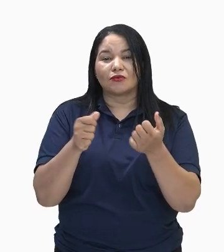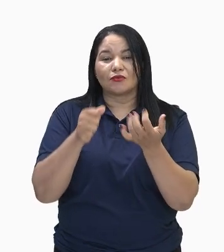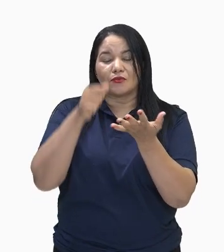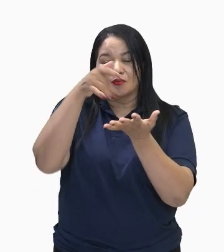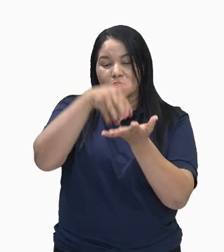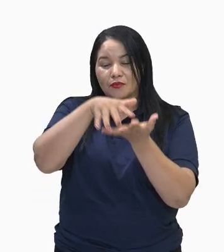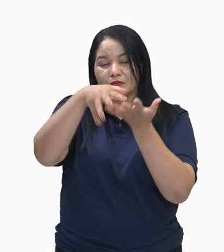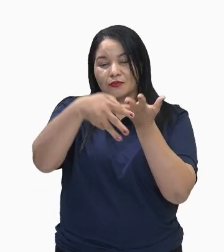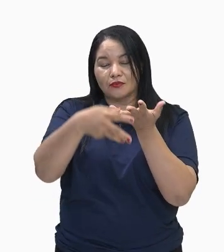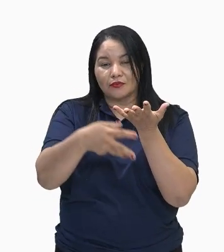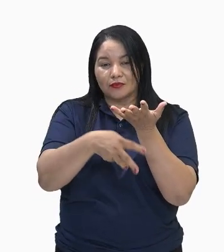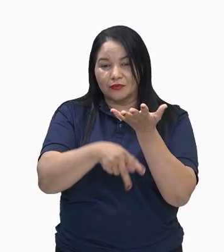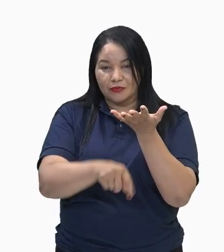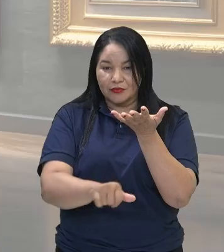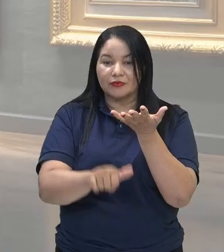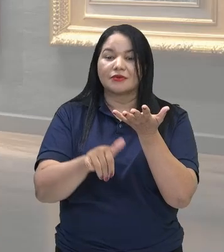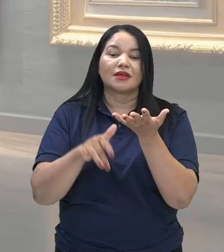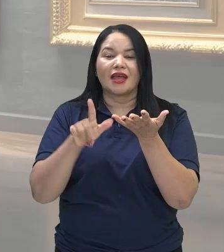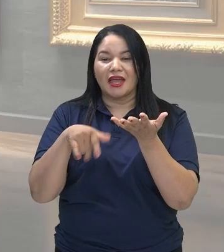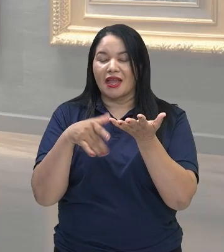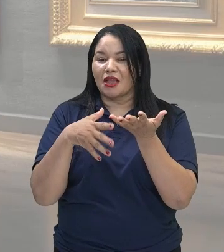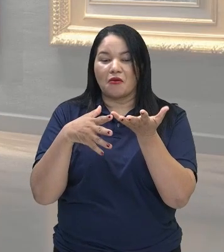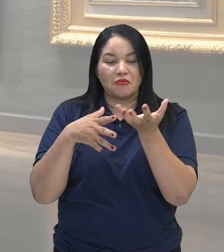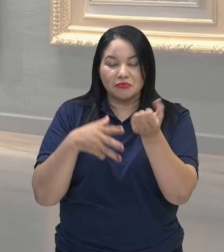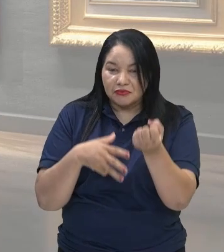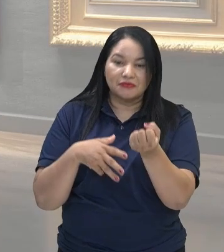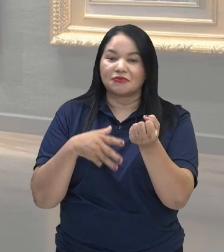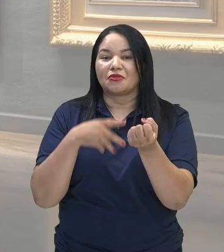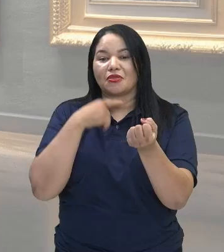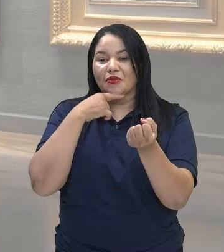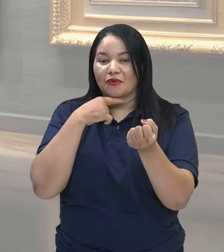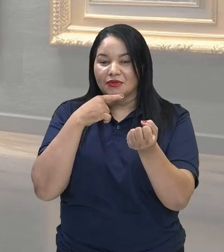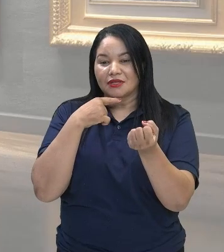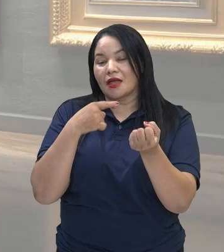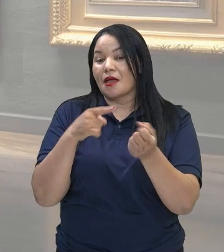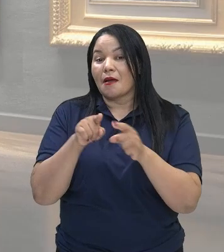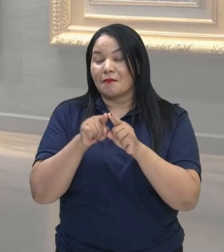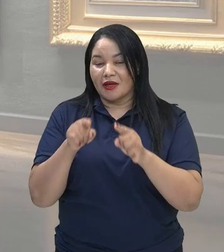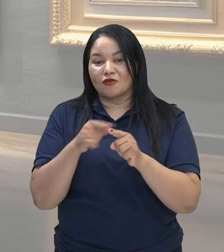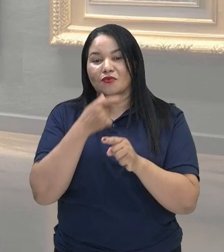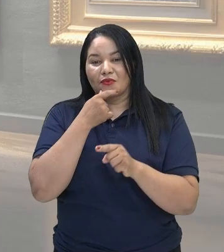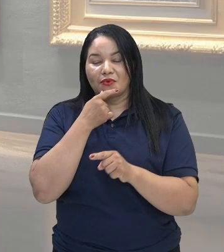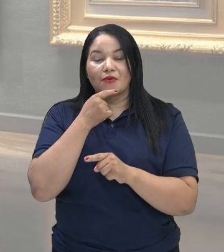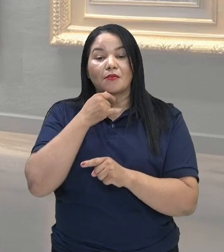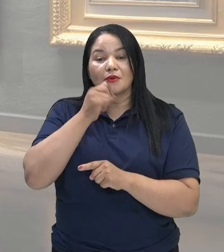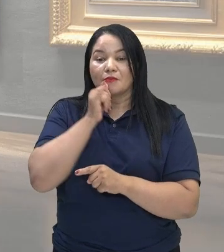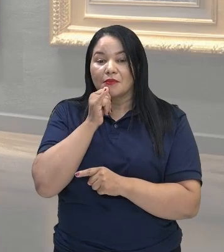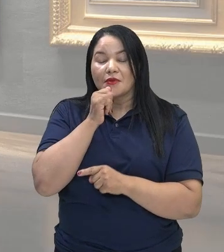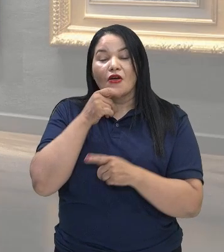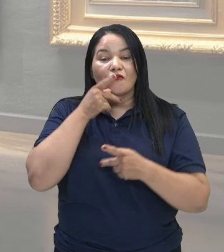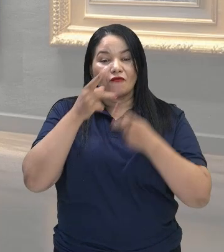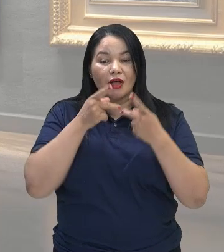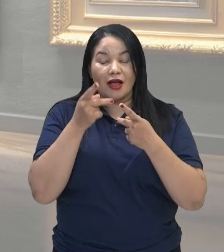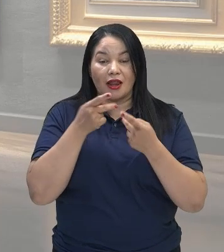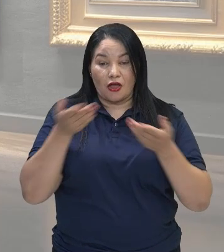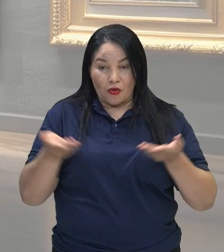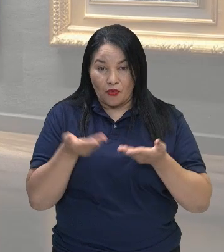escorre pelos dedos, aquilo que não se consegue segurar. É por isso que Bauman vai chamar o nosso tempo